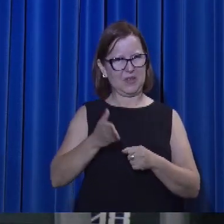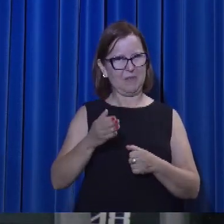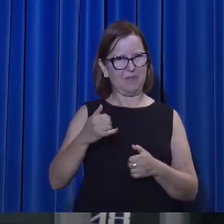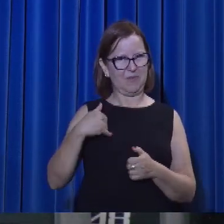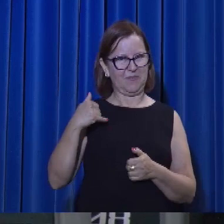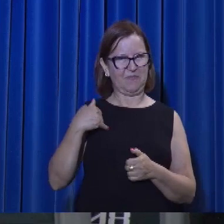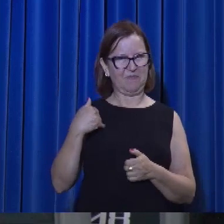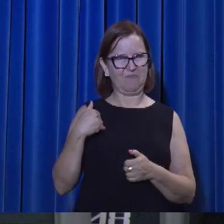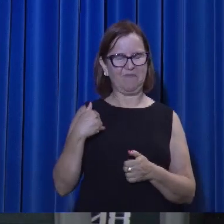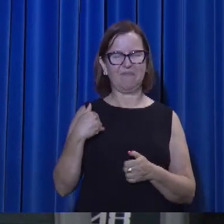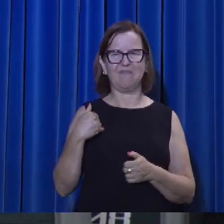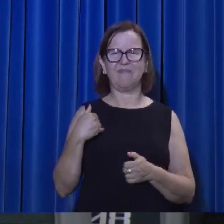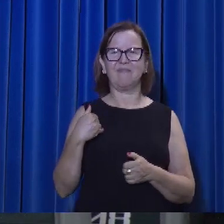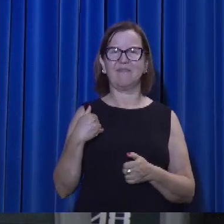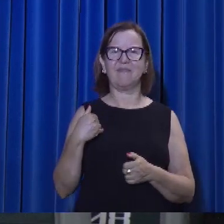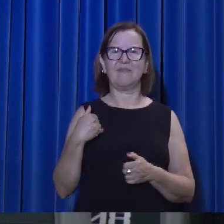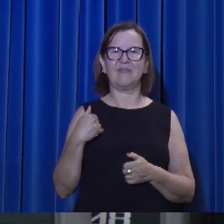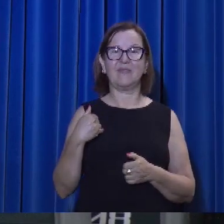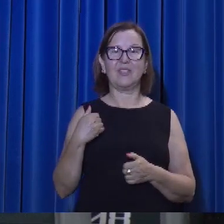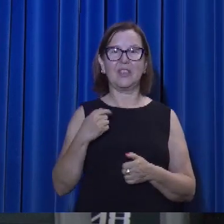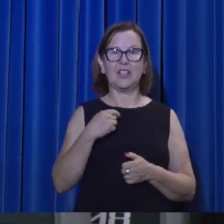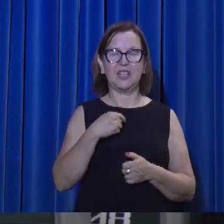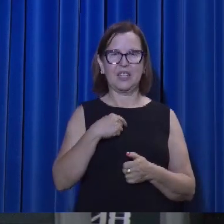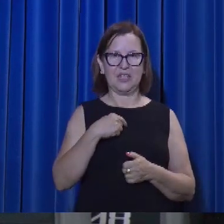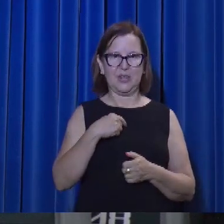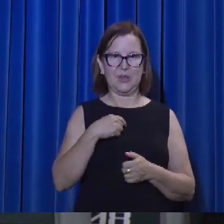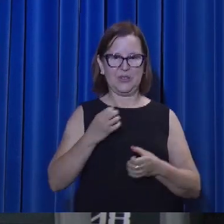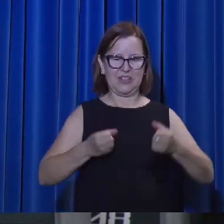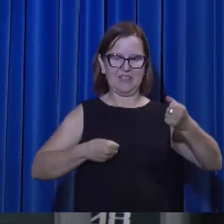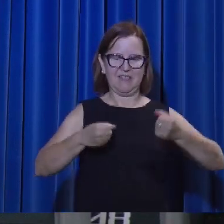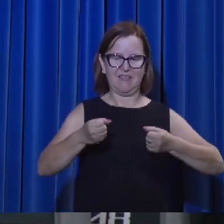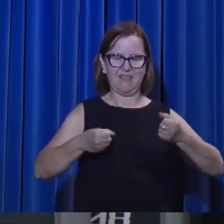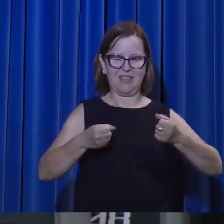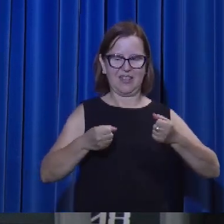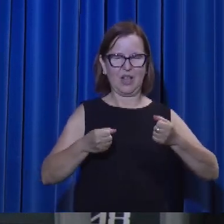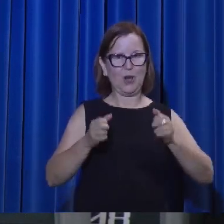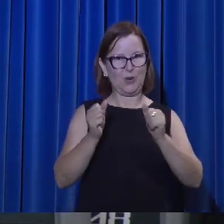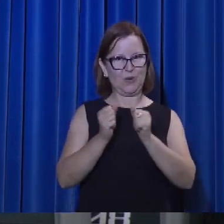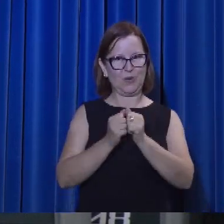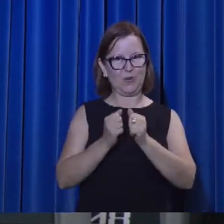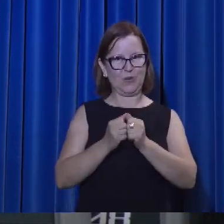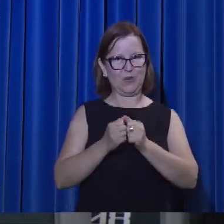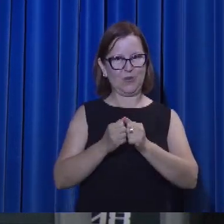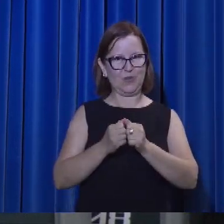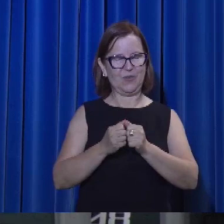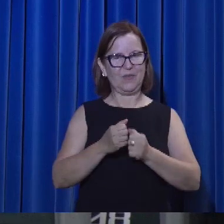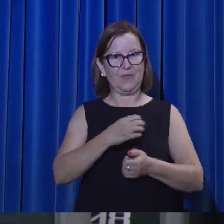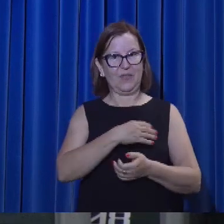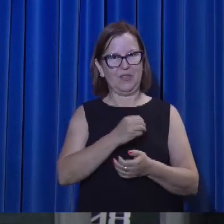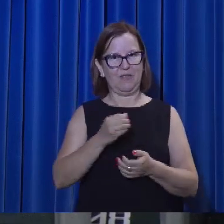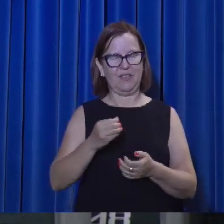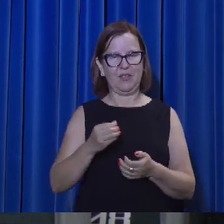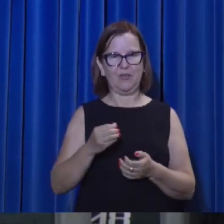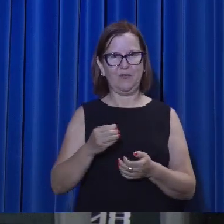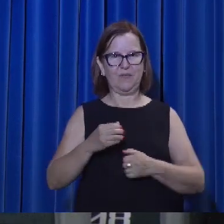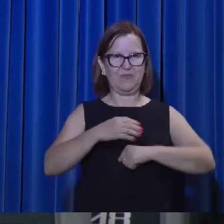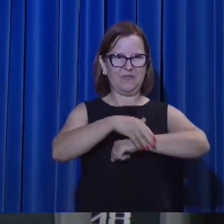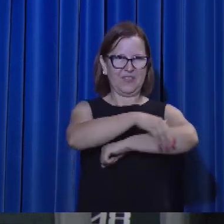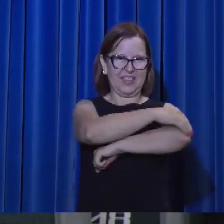falar. E eu estava com ele no carro, andando ali na João Cândido, esquina com